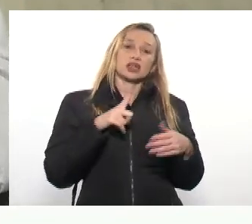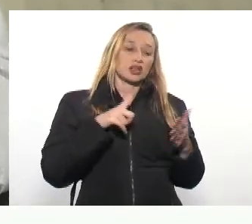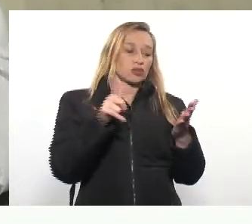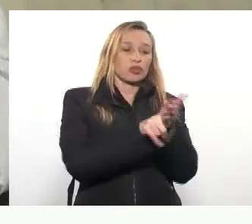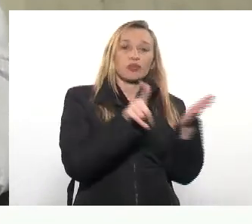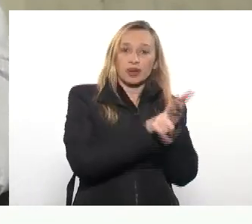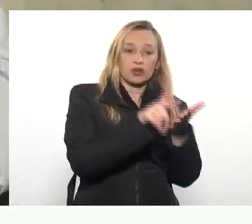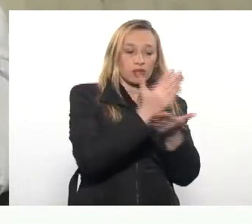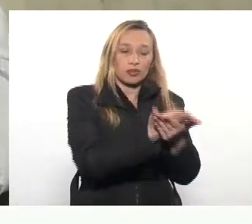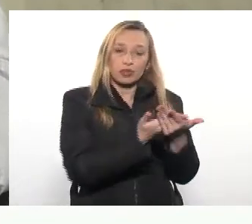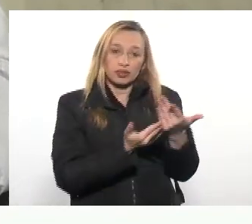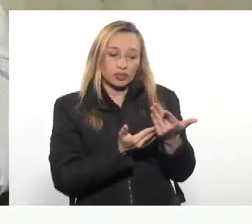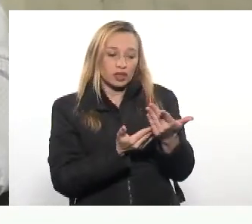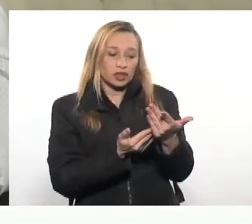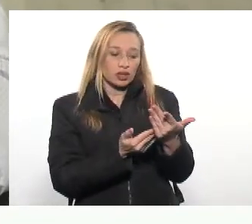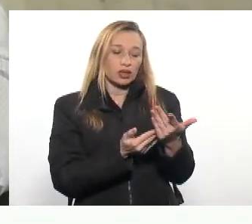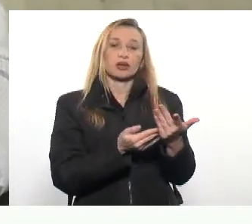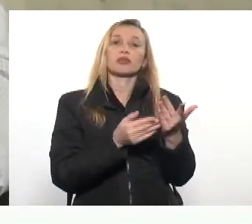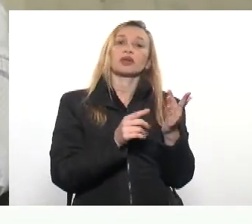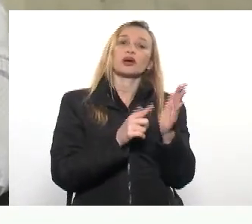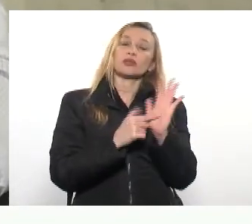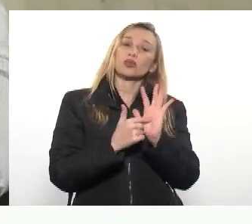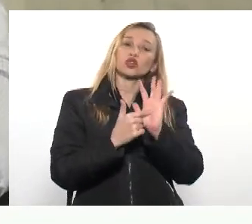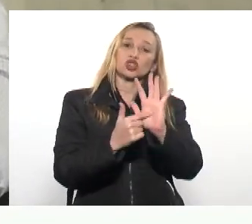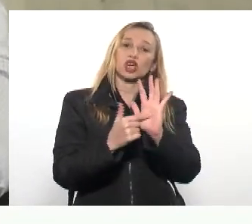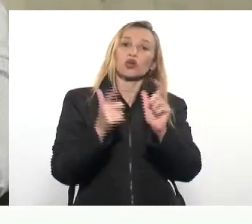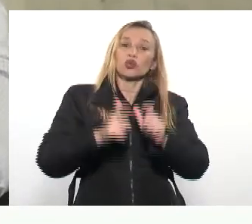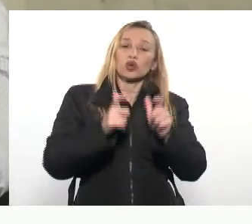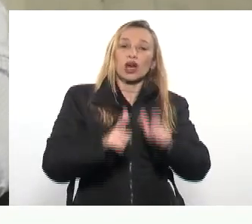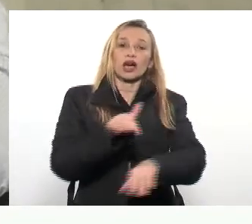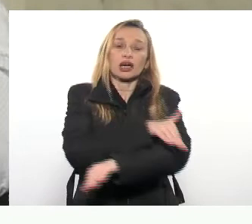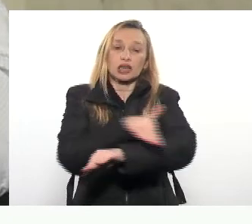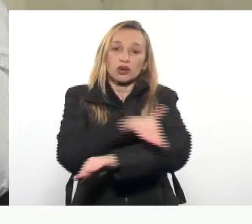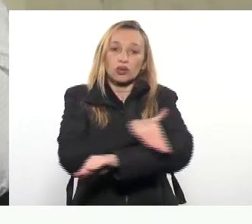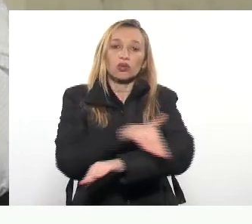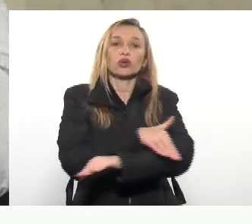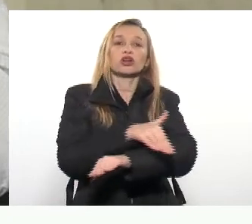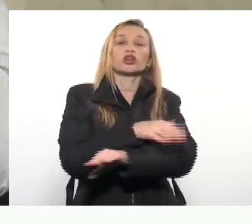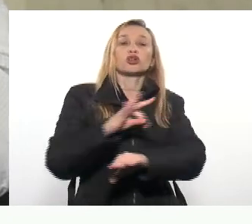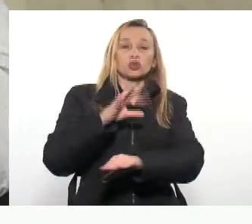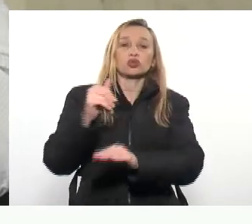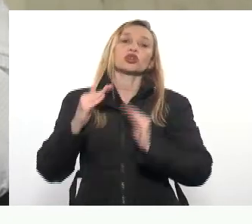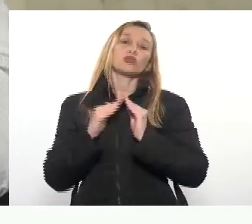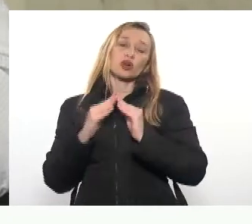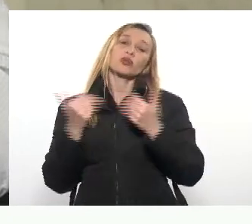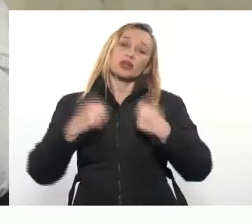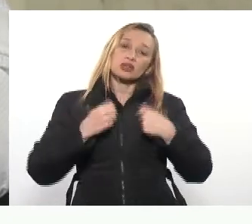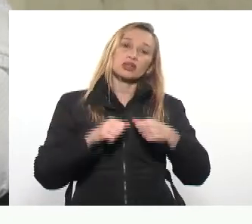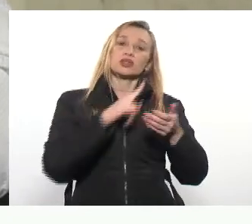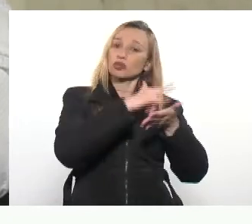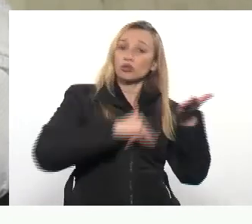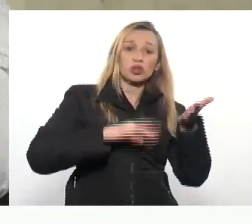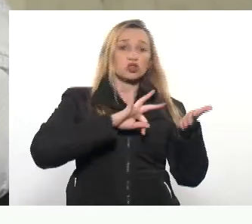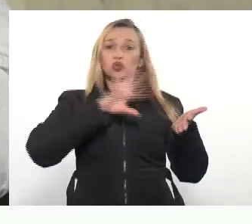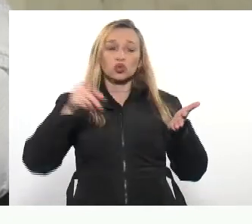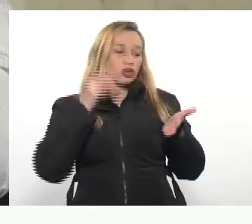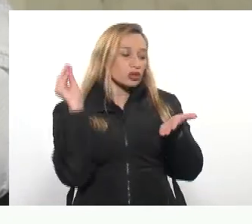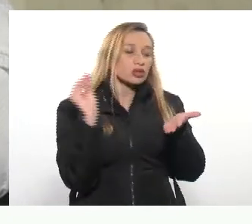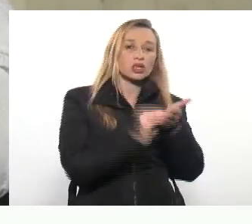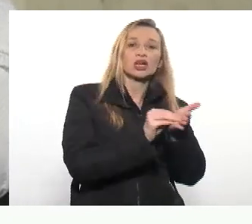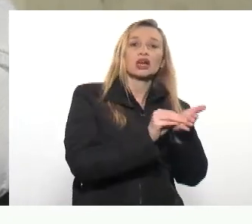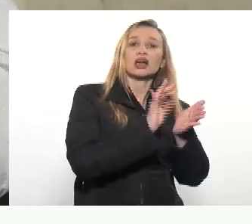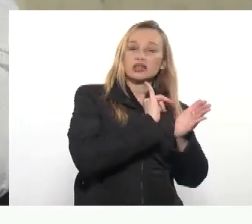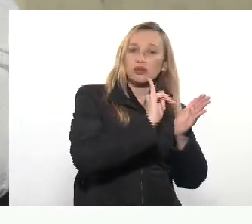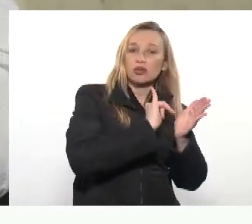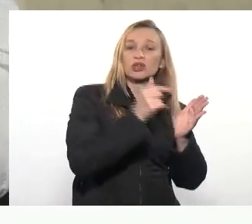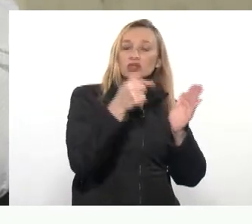documento para fazer qualquer tipo de pleito, né? Então, ele precisa daquele documento com todas as informações, né? E aí